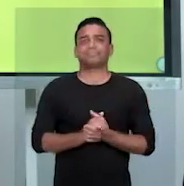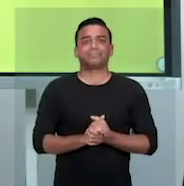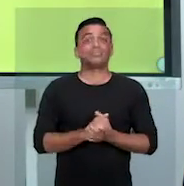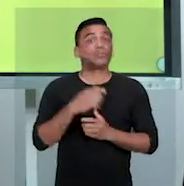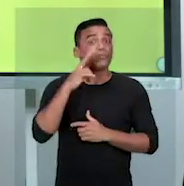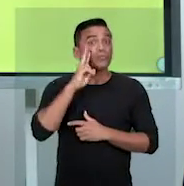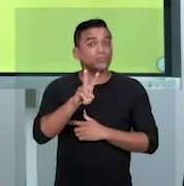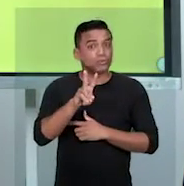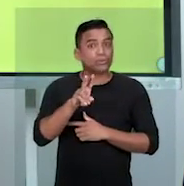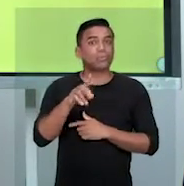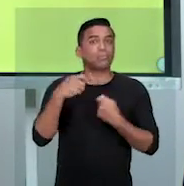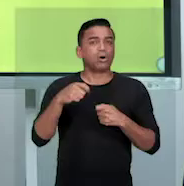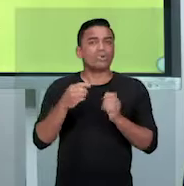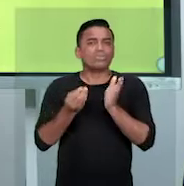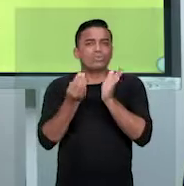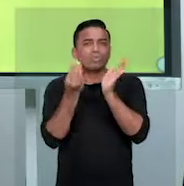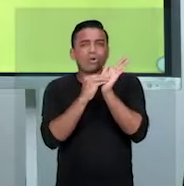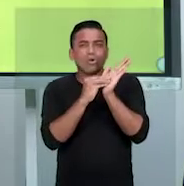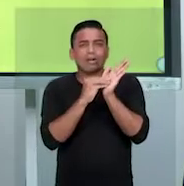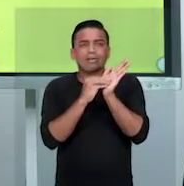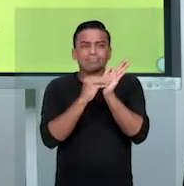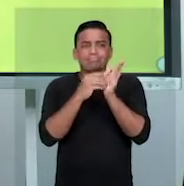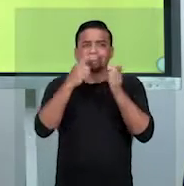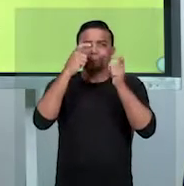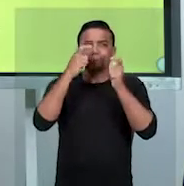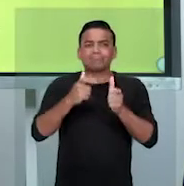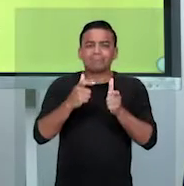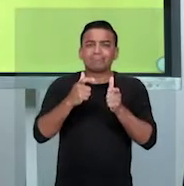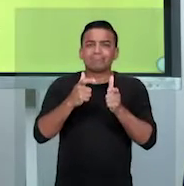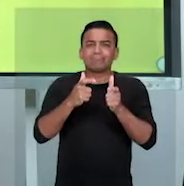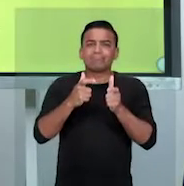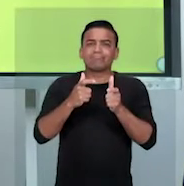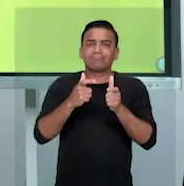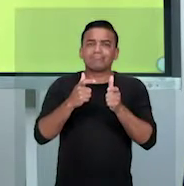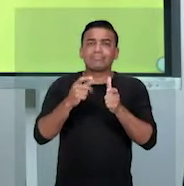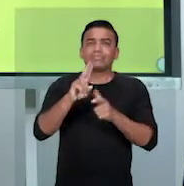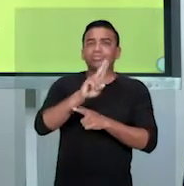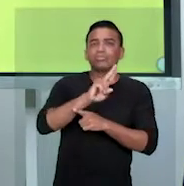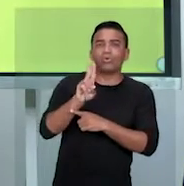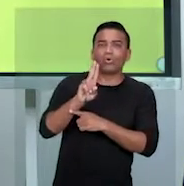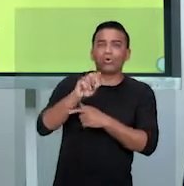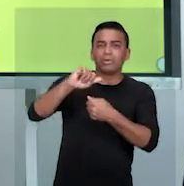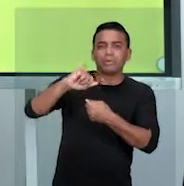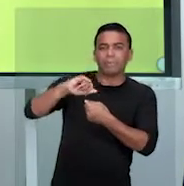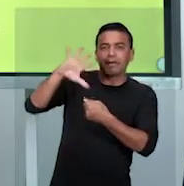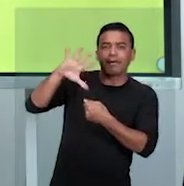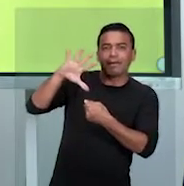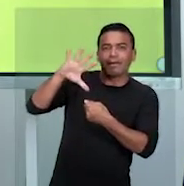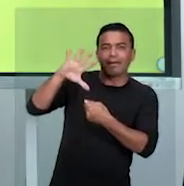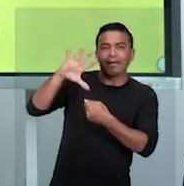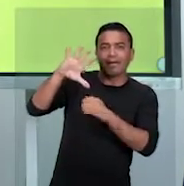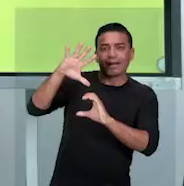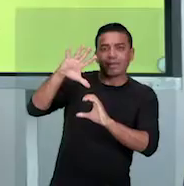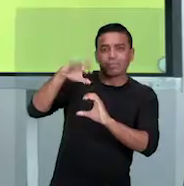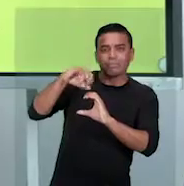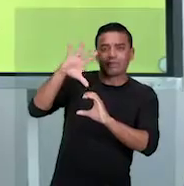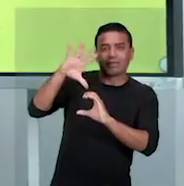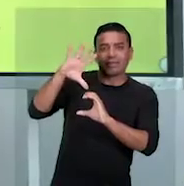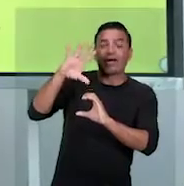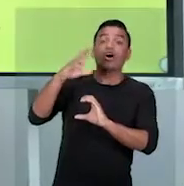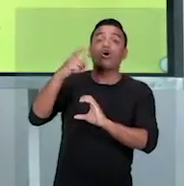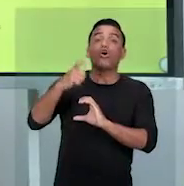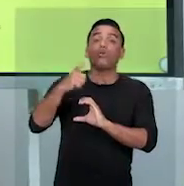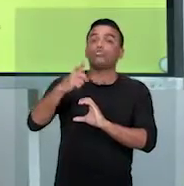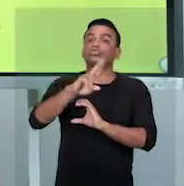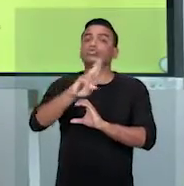precisa colocar a posição deste carbono e nomear a ramificação. Bom, mas a gente ainda não sabe qual que é